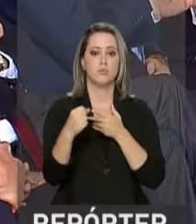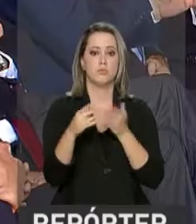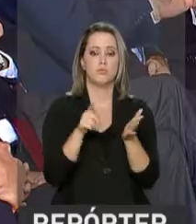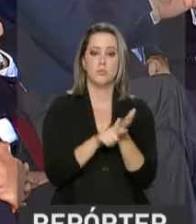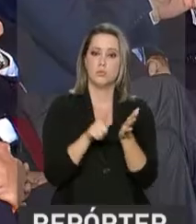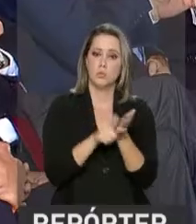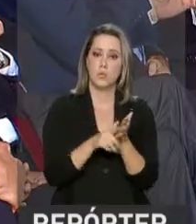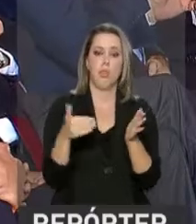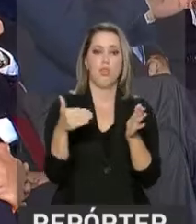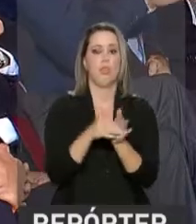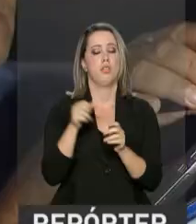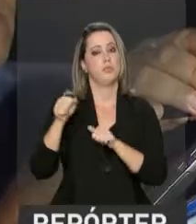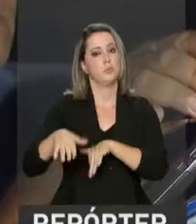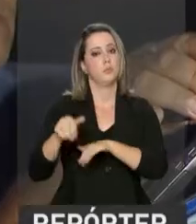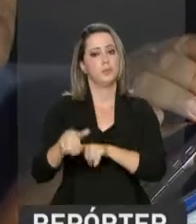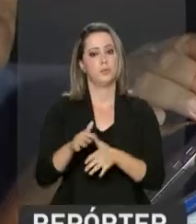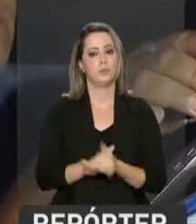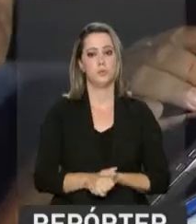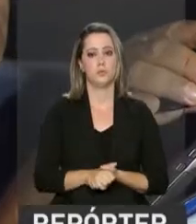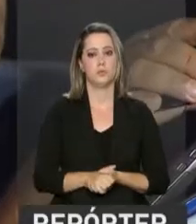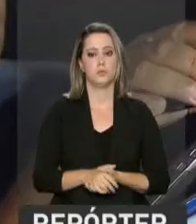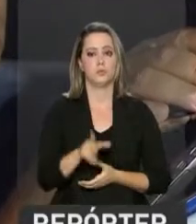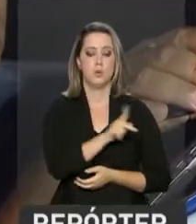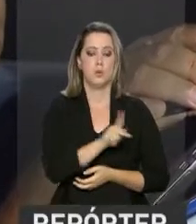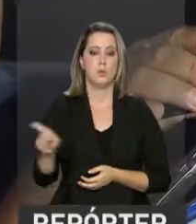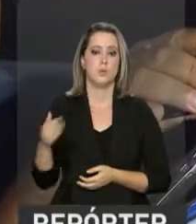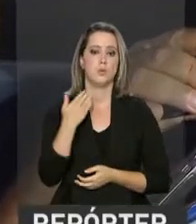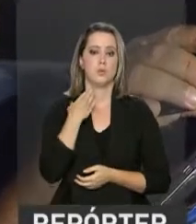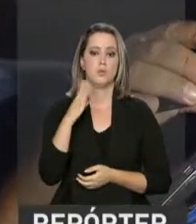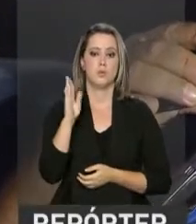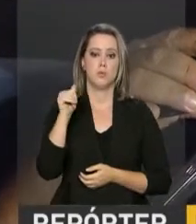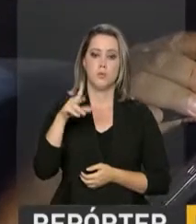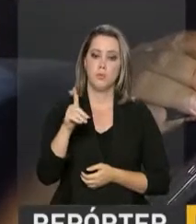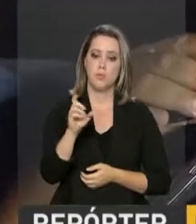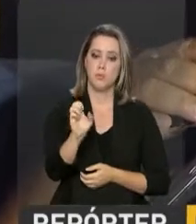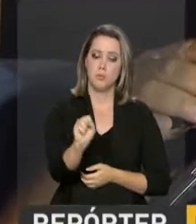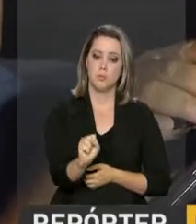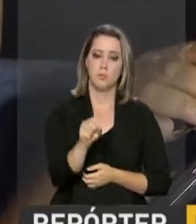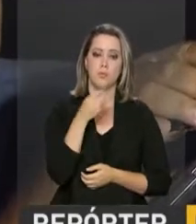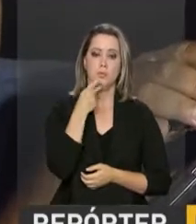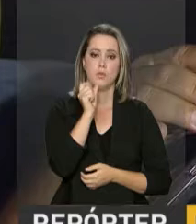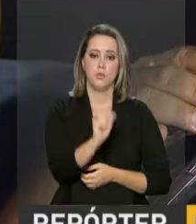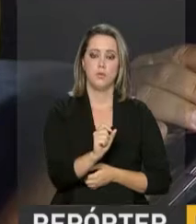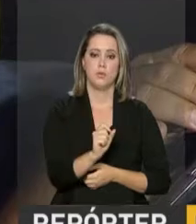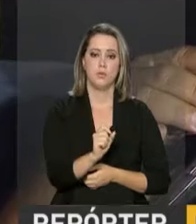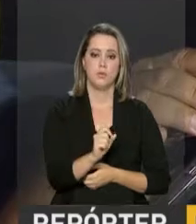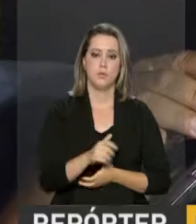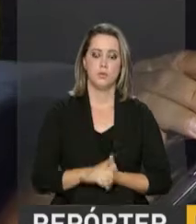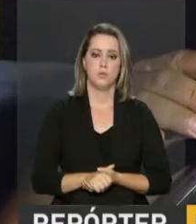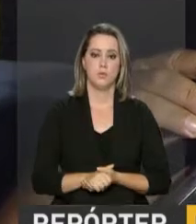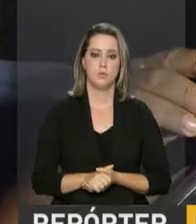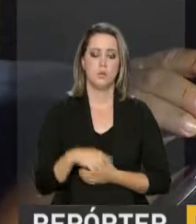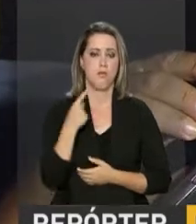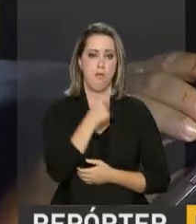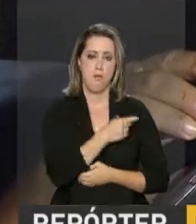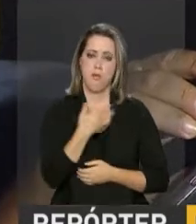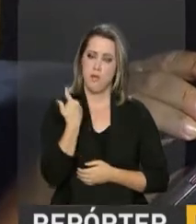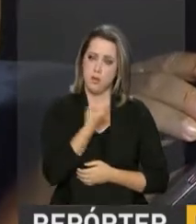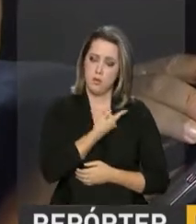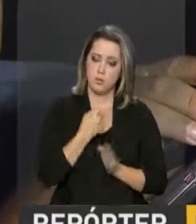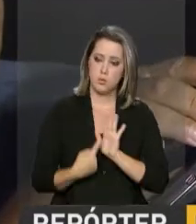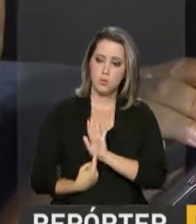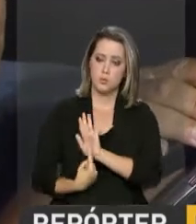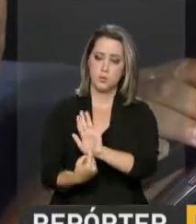papel até setembro o presidente do dem df disse que aliás ele nos apresentou um